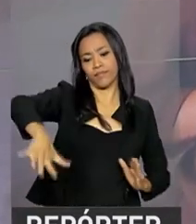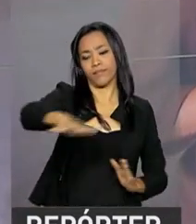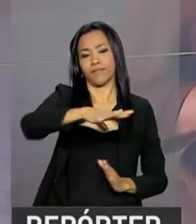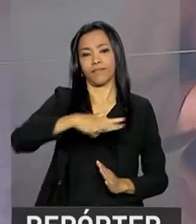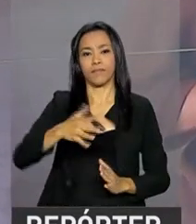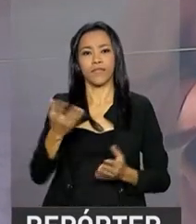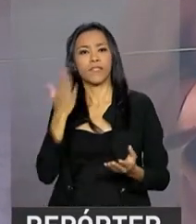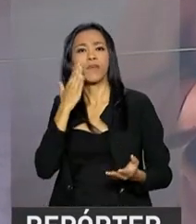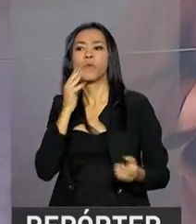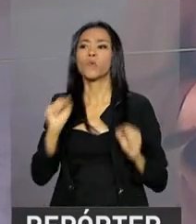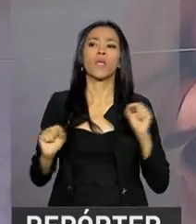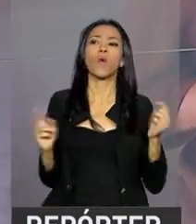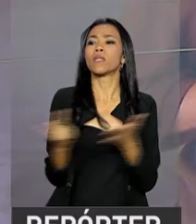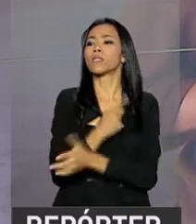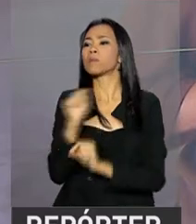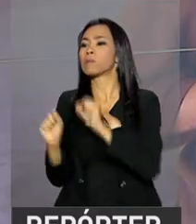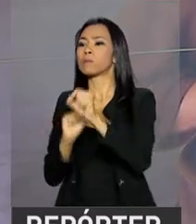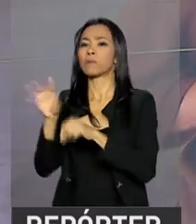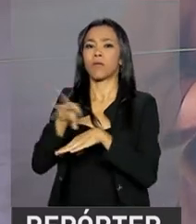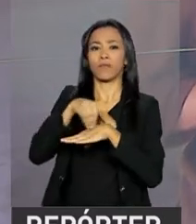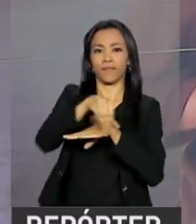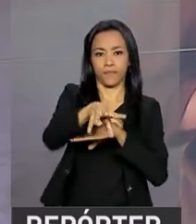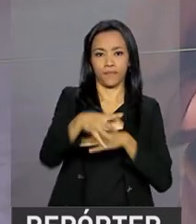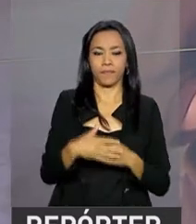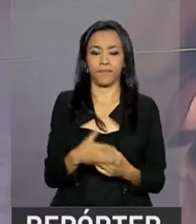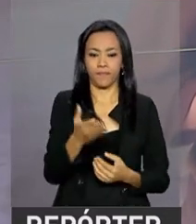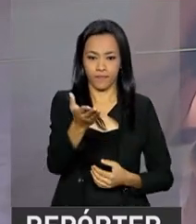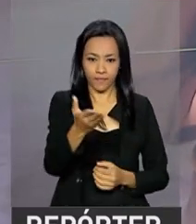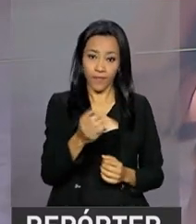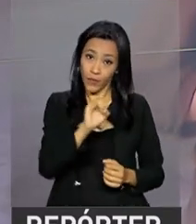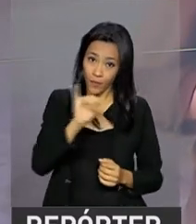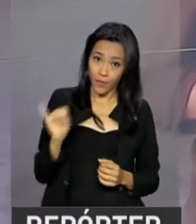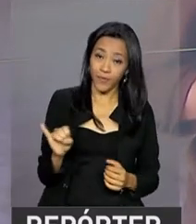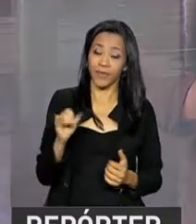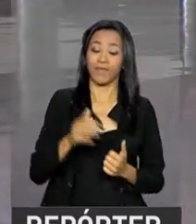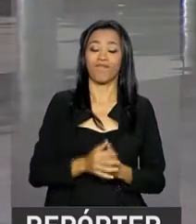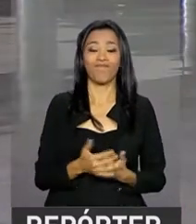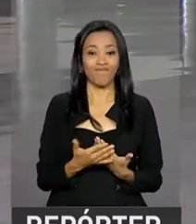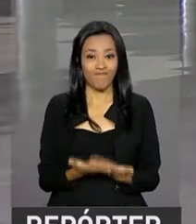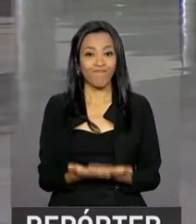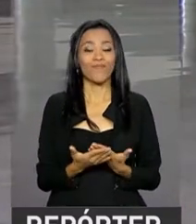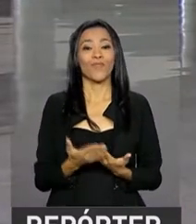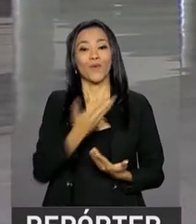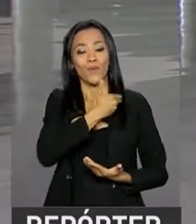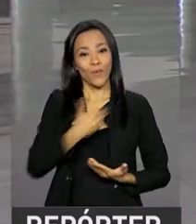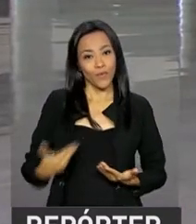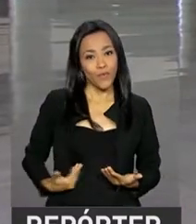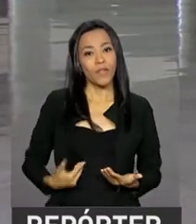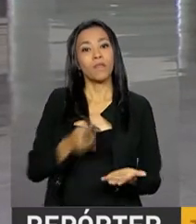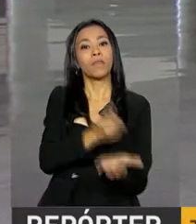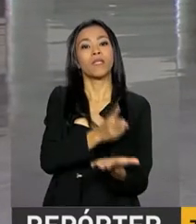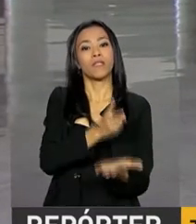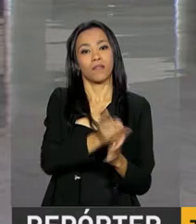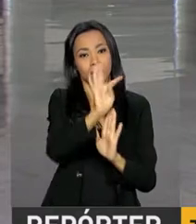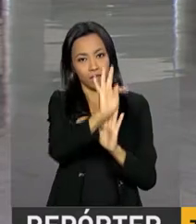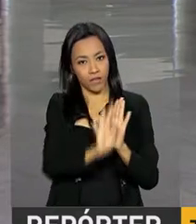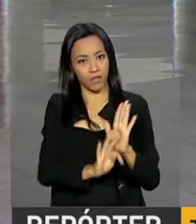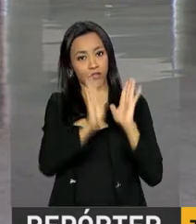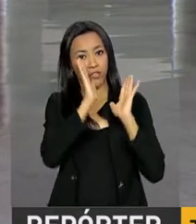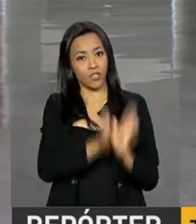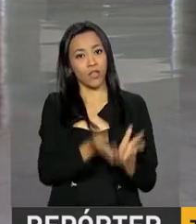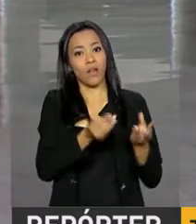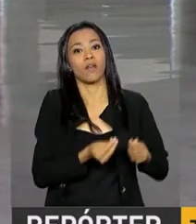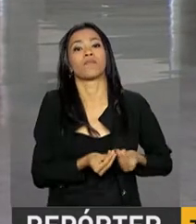movimentação popular 8 a isso a leandro o governo quer manter o texto enviado ao congresso e que